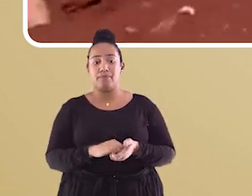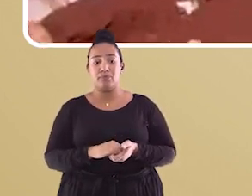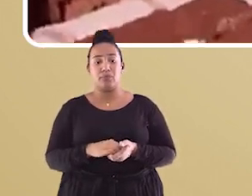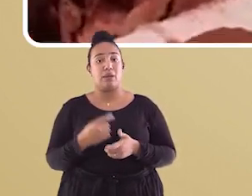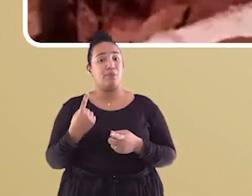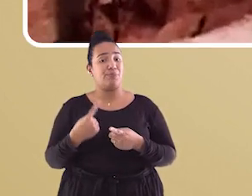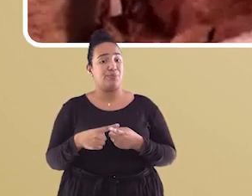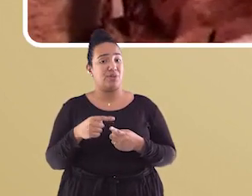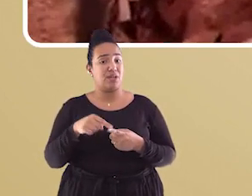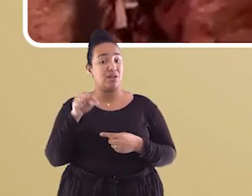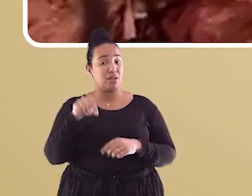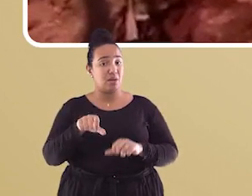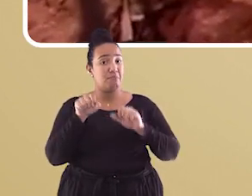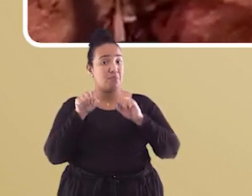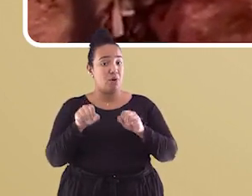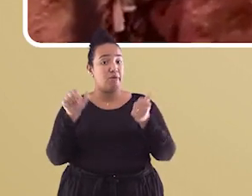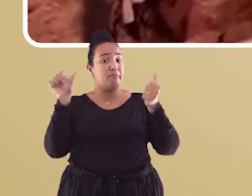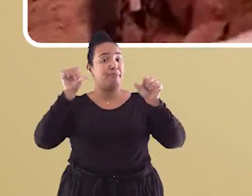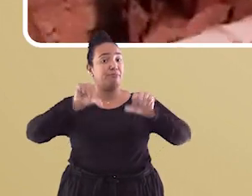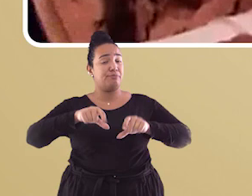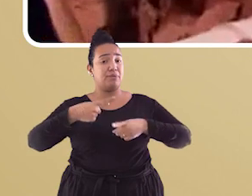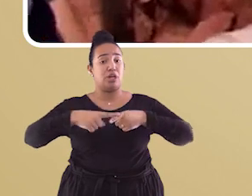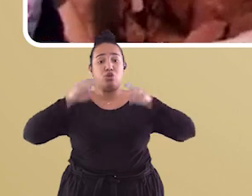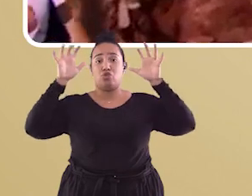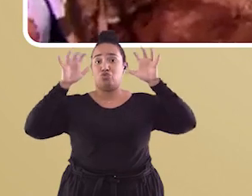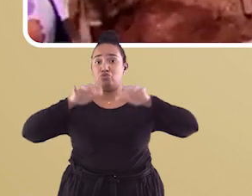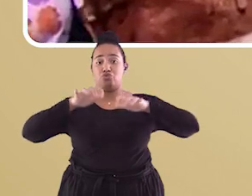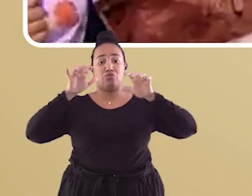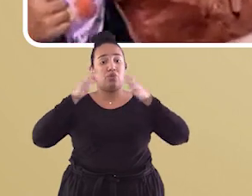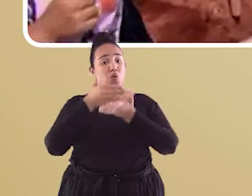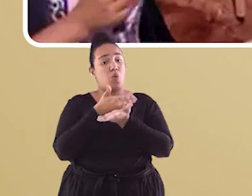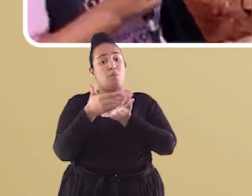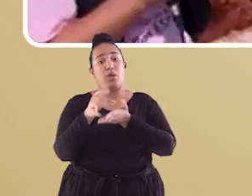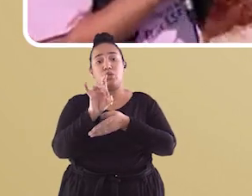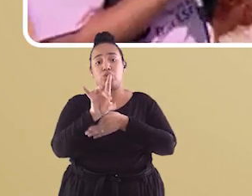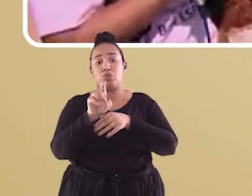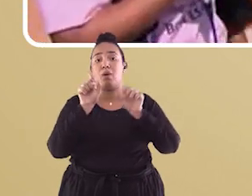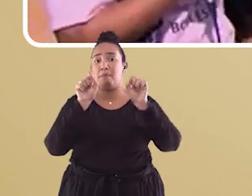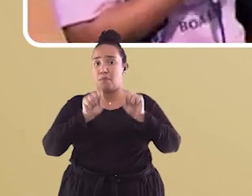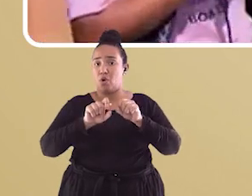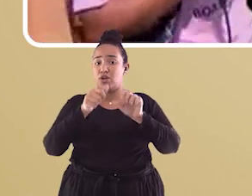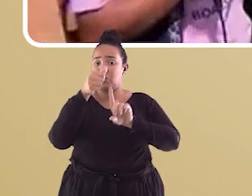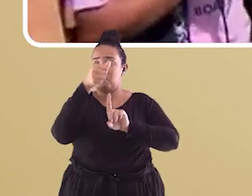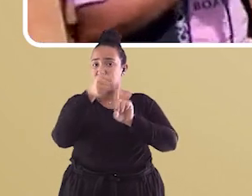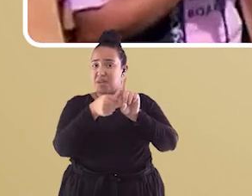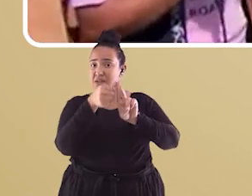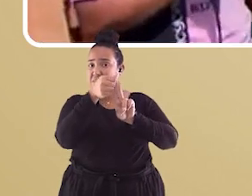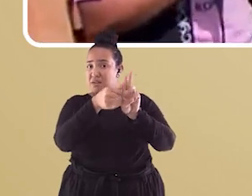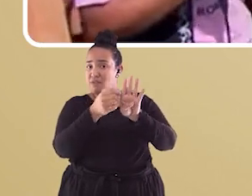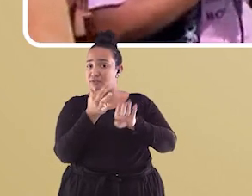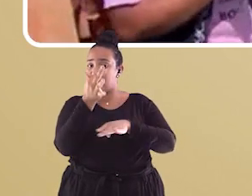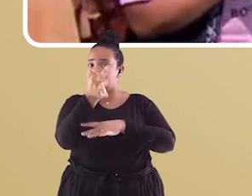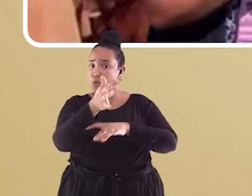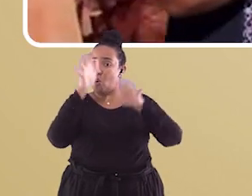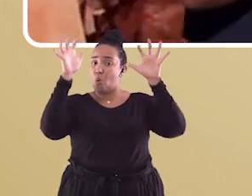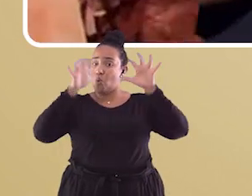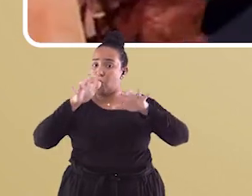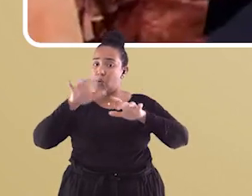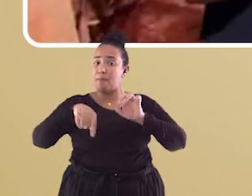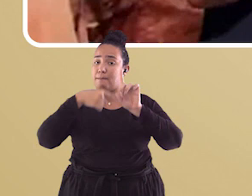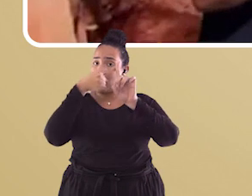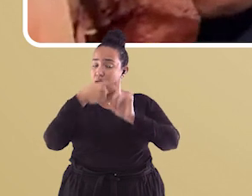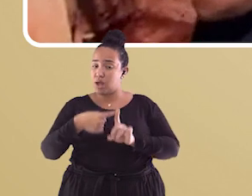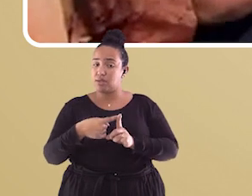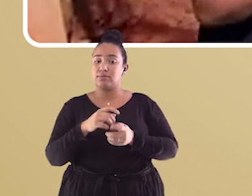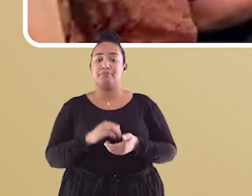chuvas estão só começando e elas devem piorar bastante aí nos próximos meses. A Gilvana é moradora aqui